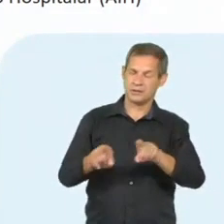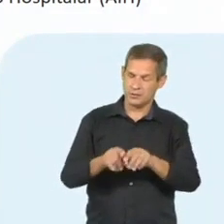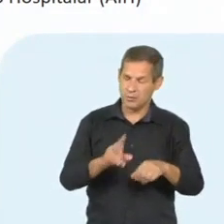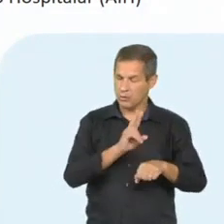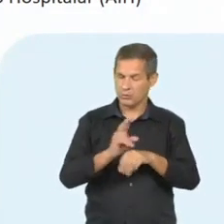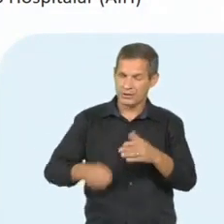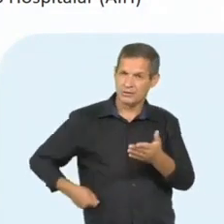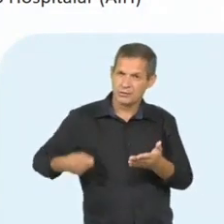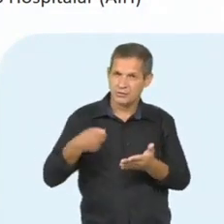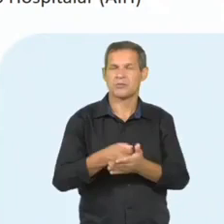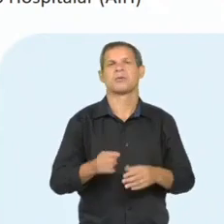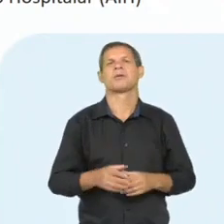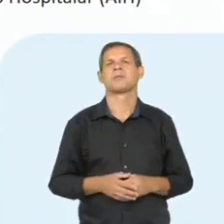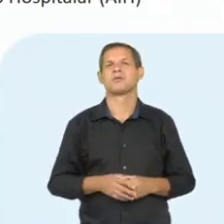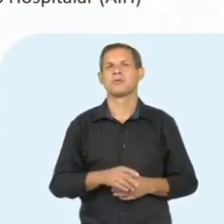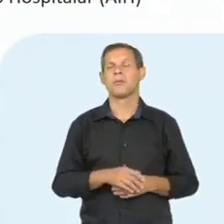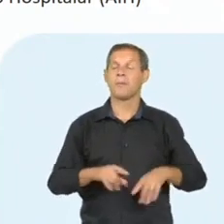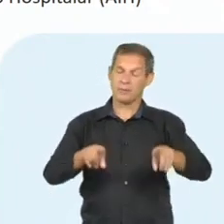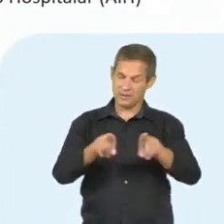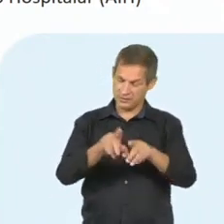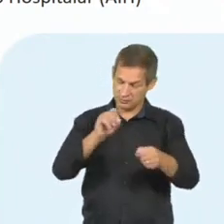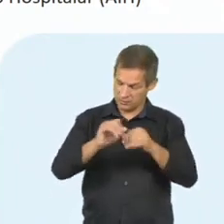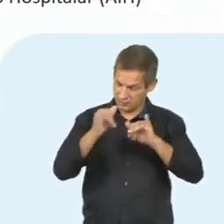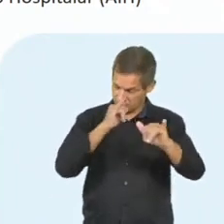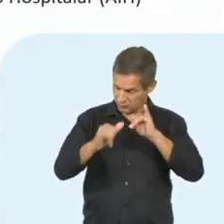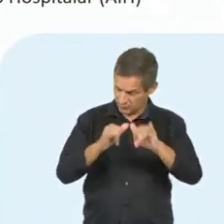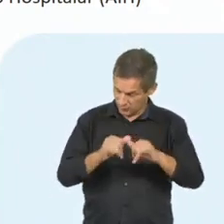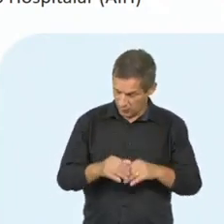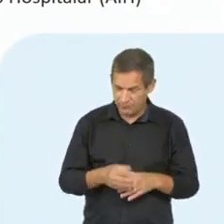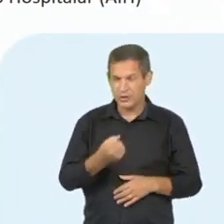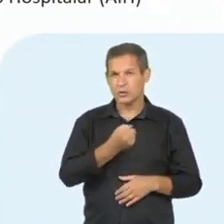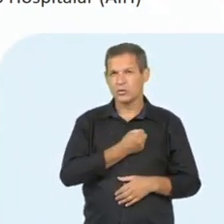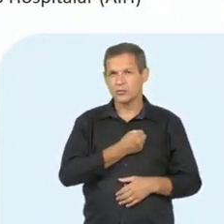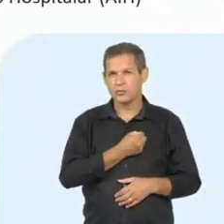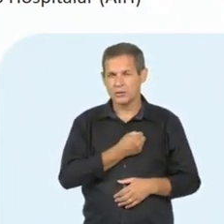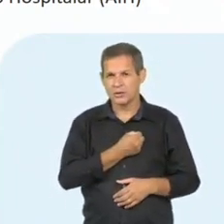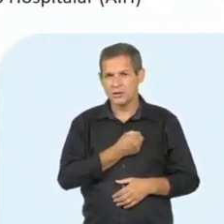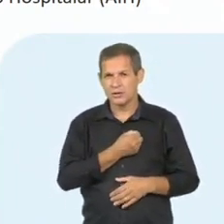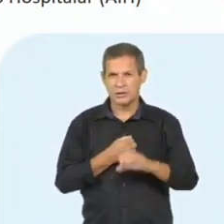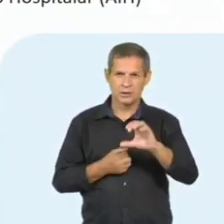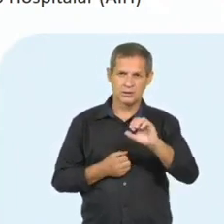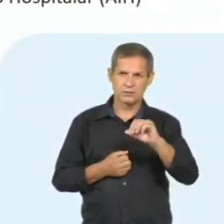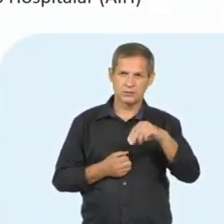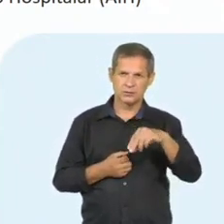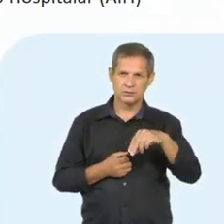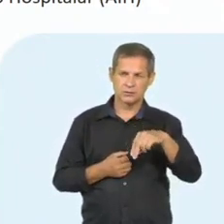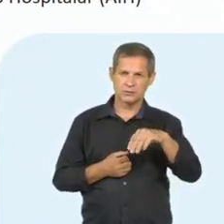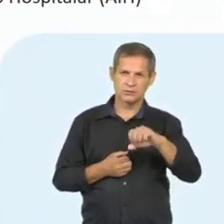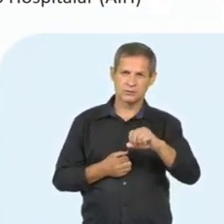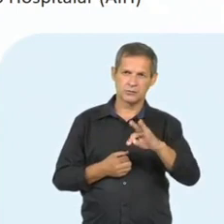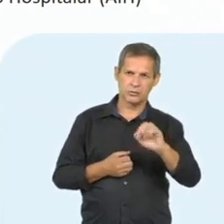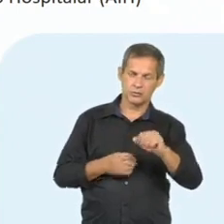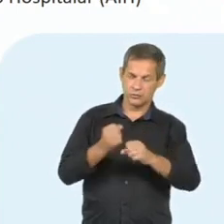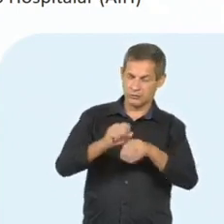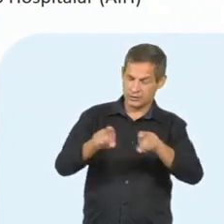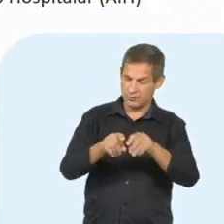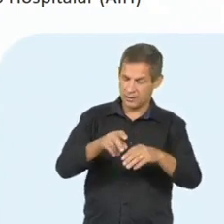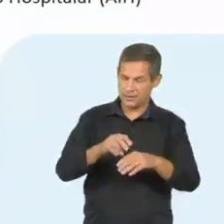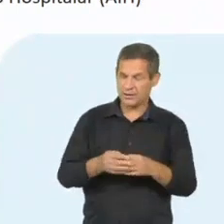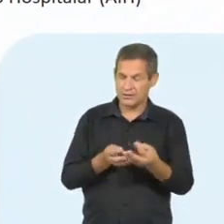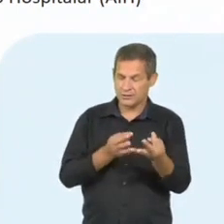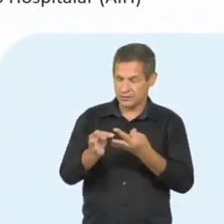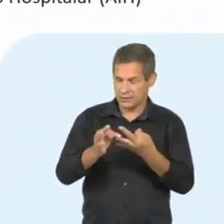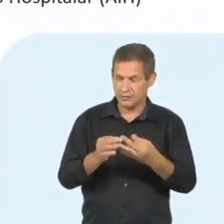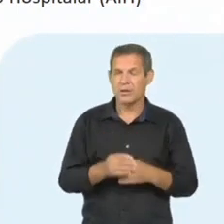de pagamento, tá? E vai prestar informações sobre número de consultas por ano, procedimentos e de terapias